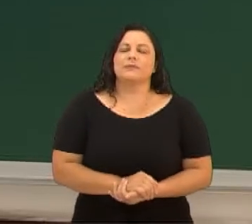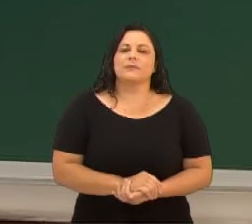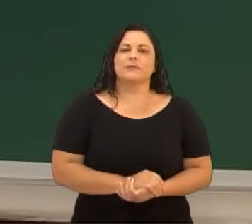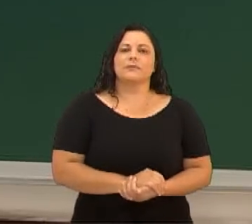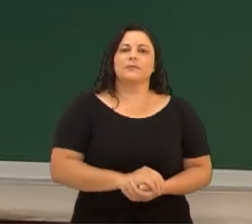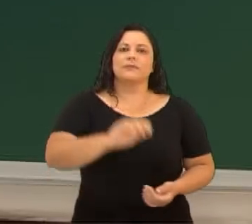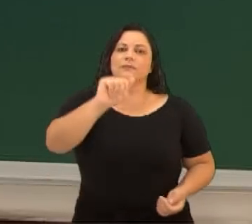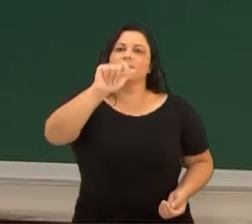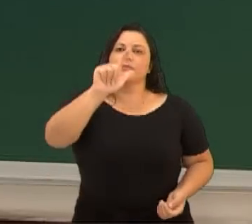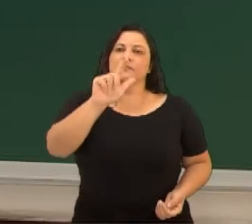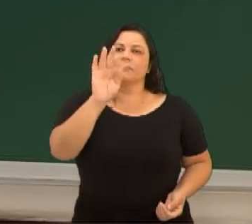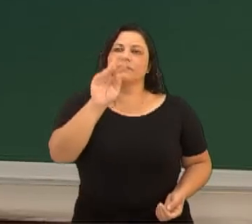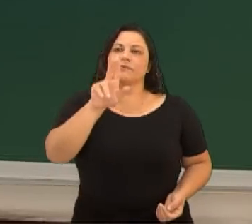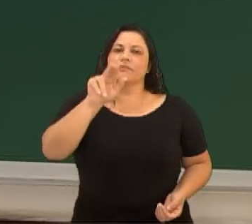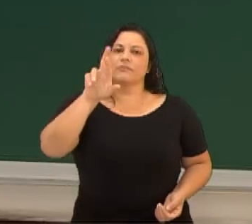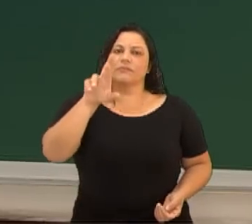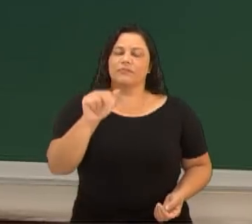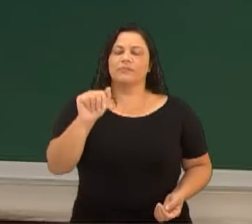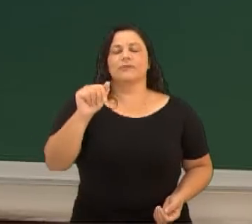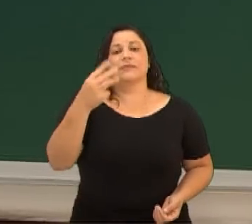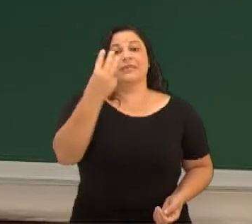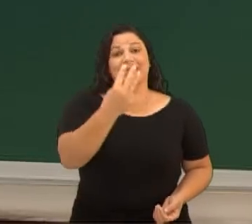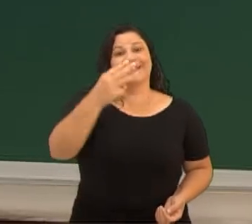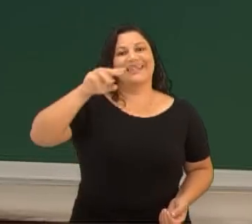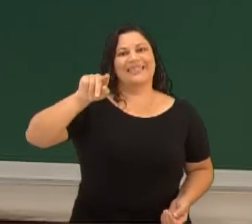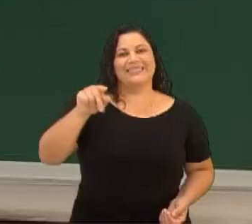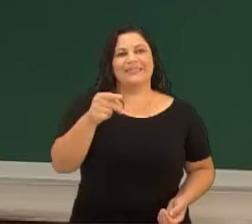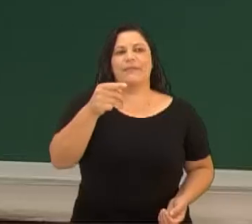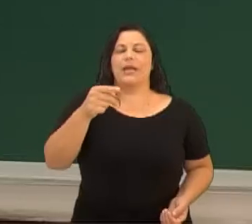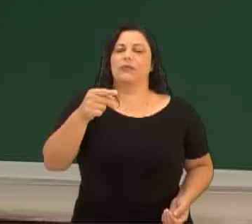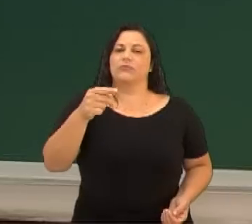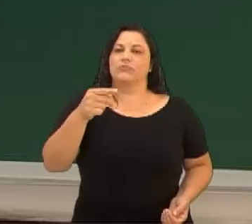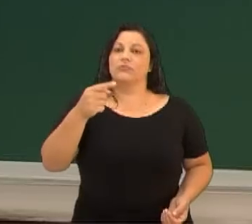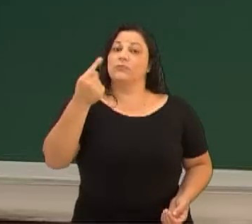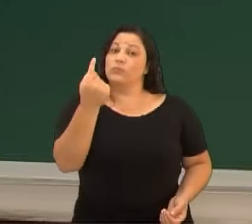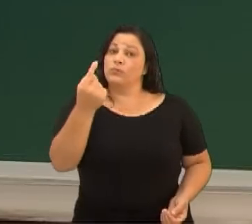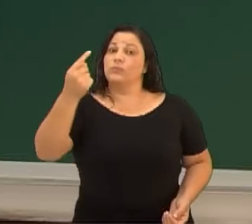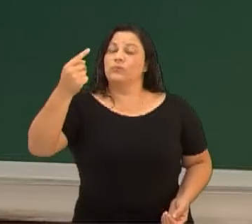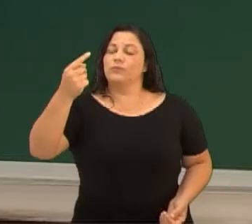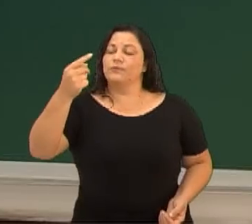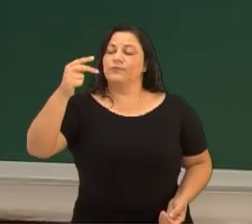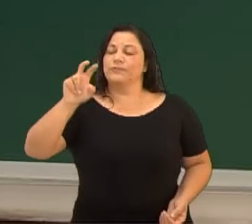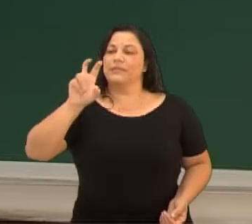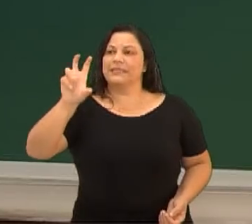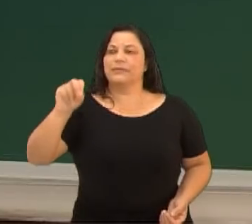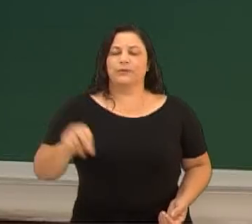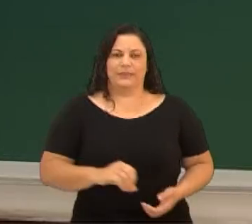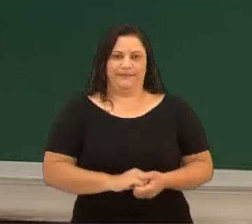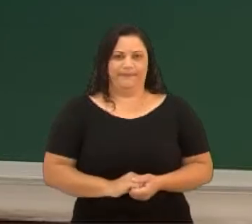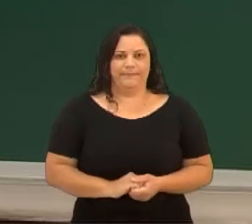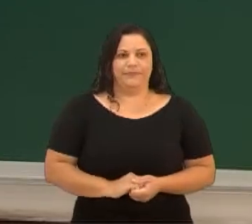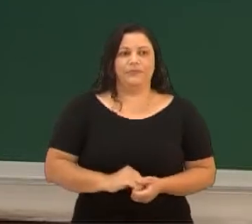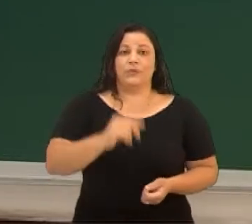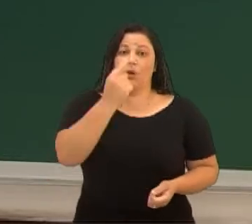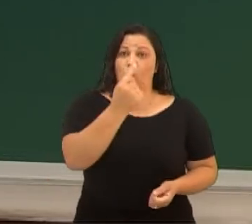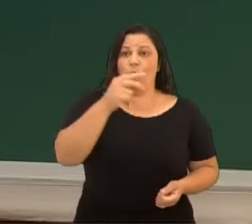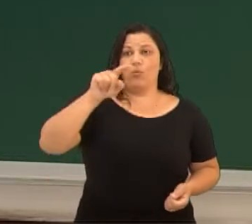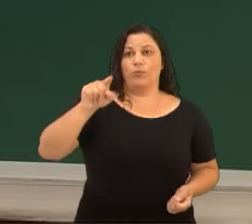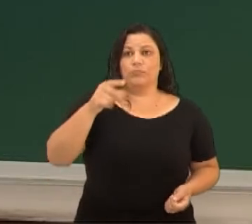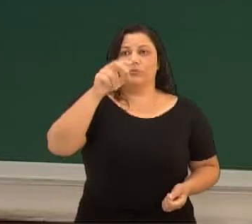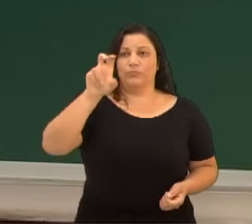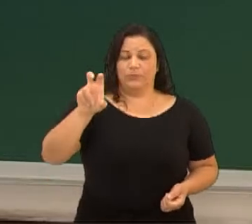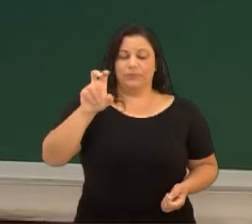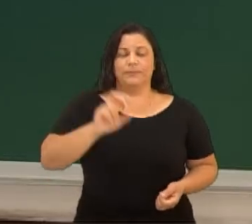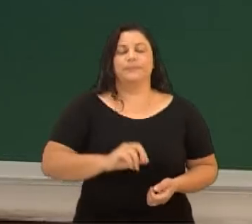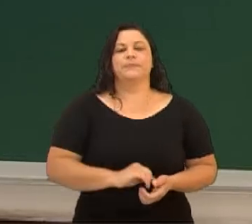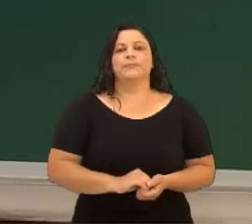A altura é 3 metros e 1,50 metros, ou seja, 1,5 metros. Substituindo